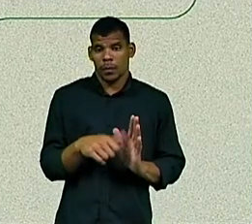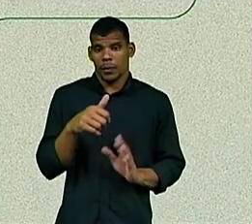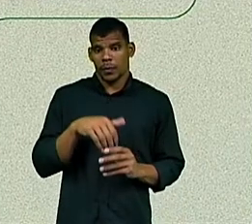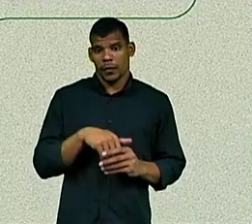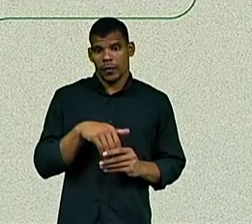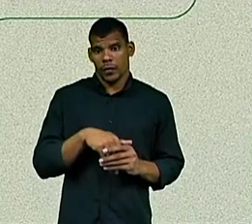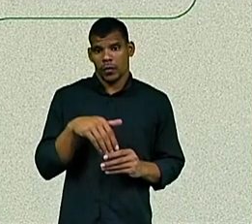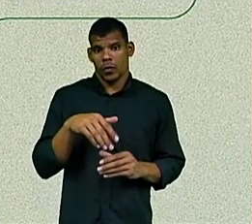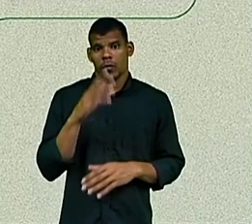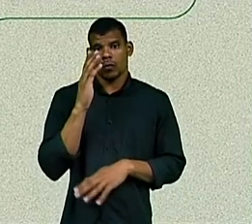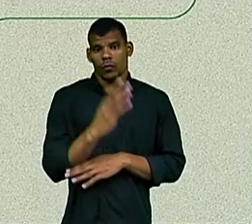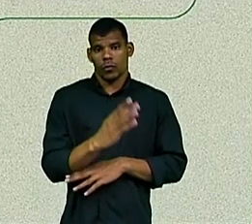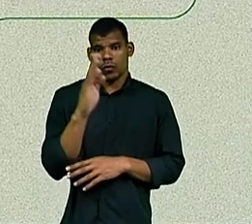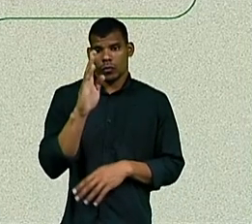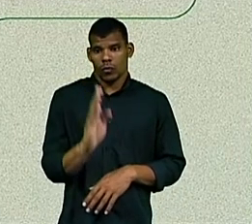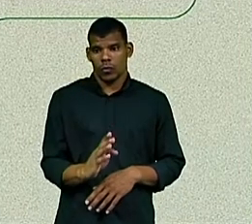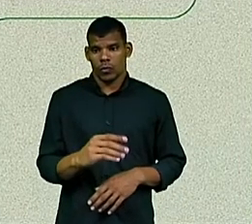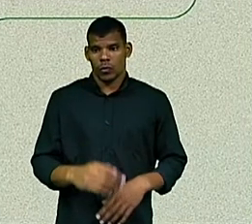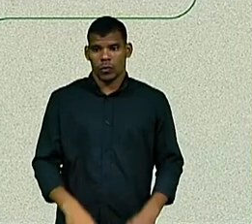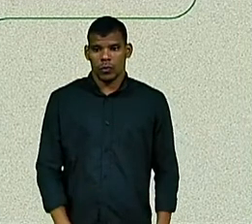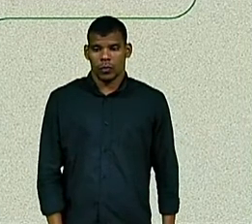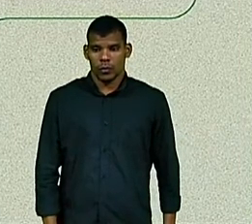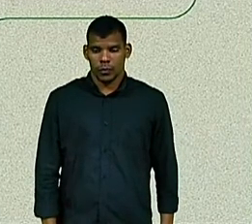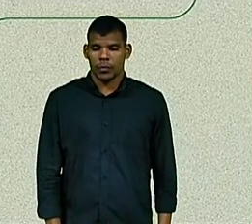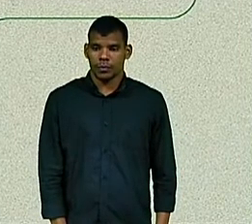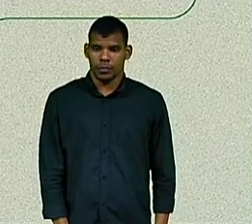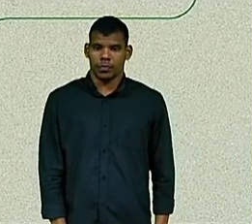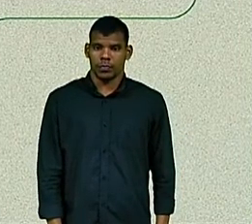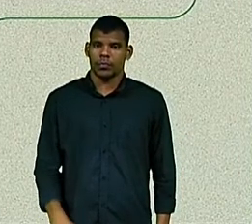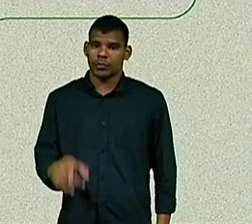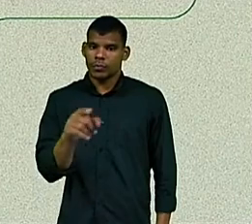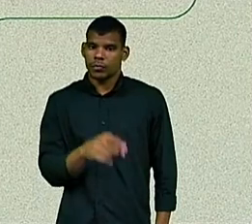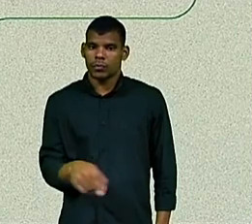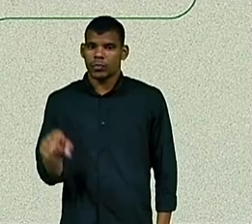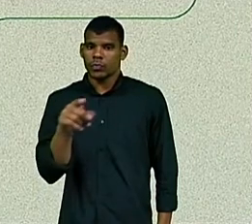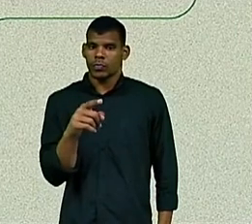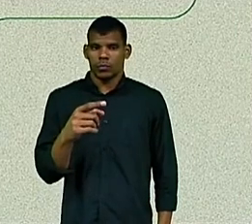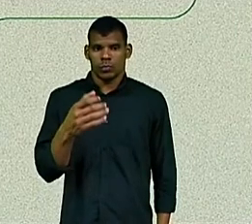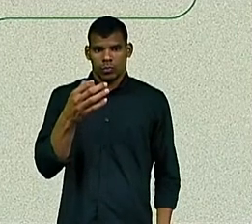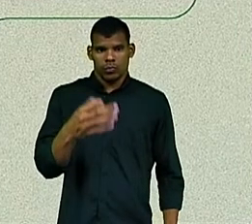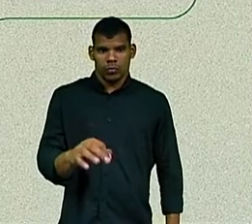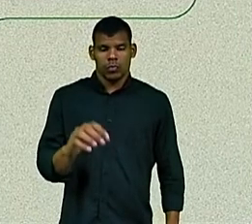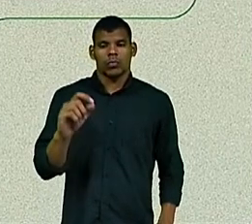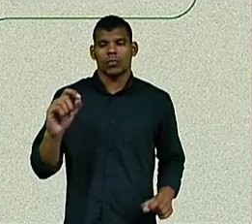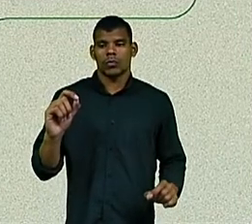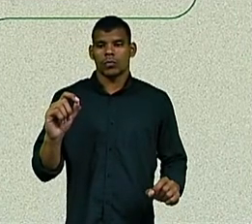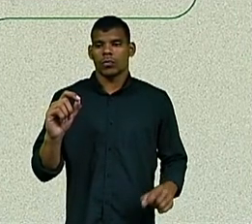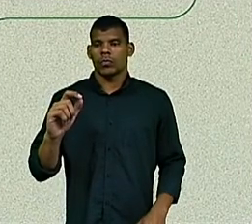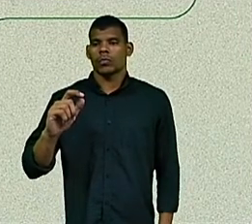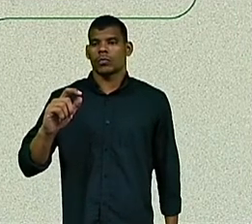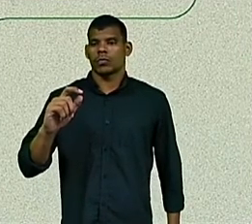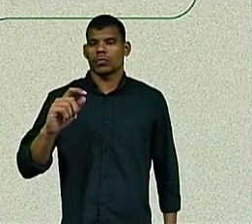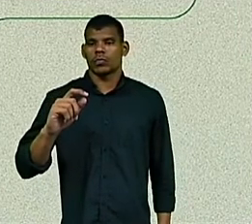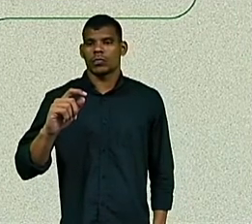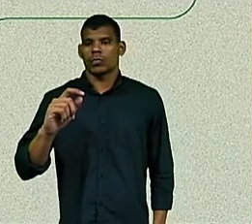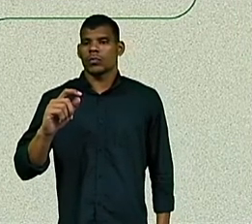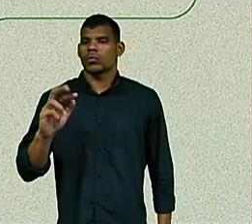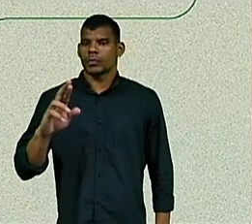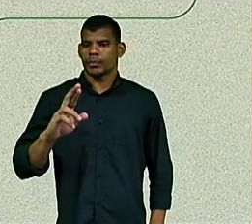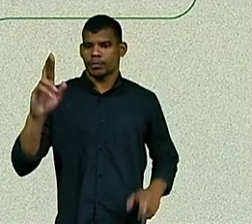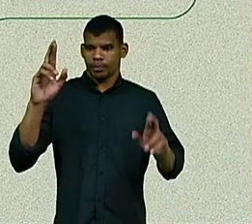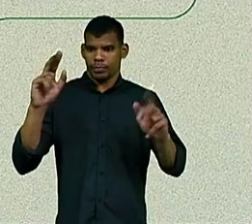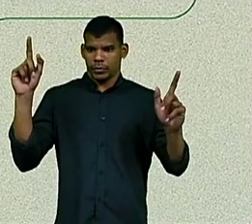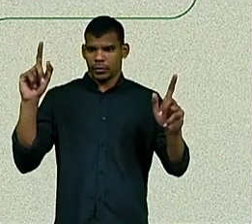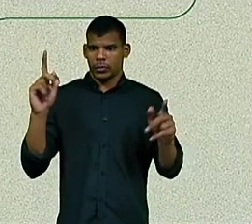e aí um bônus né para vocês certo assim um negócio bem estranho o que aconteceu